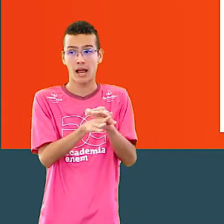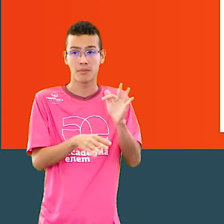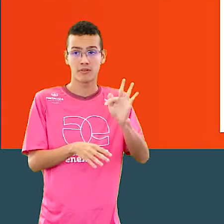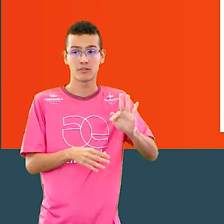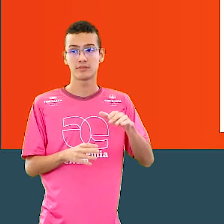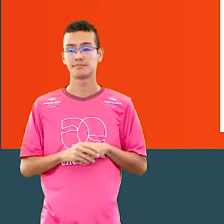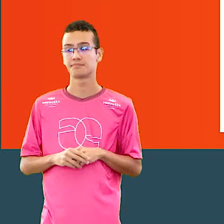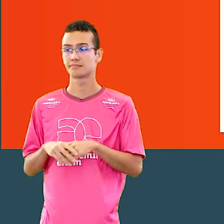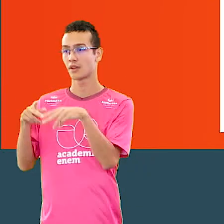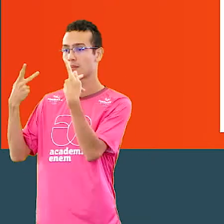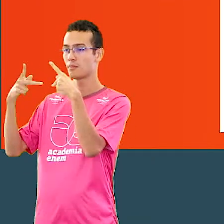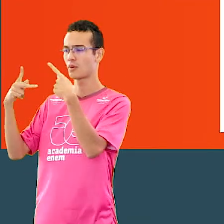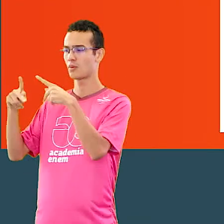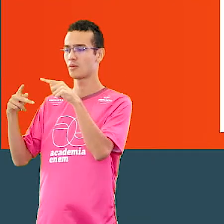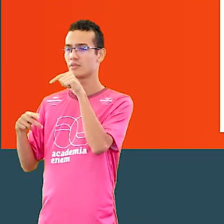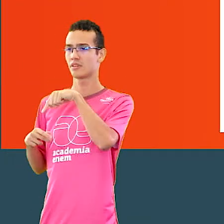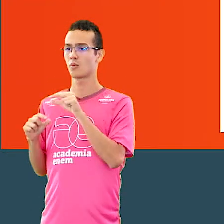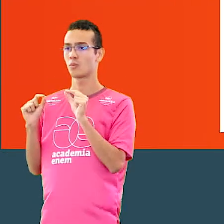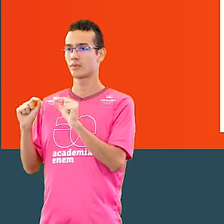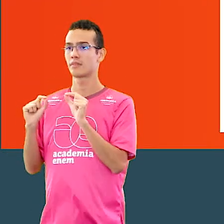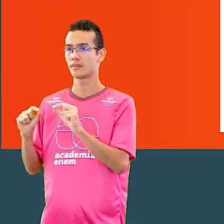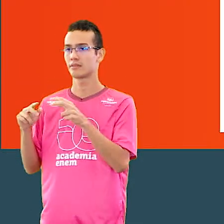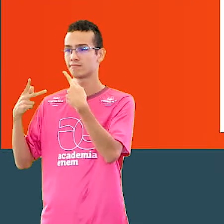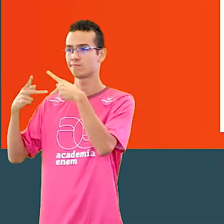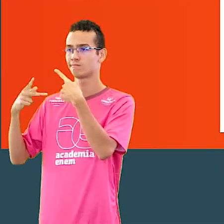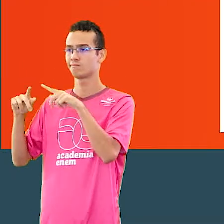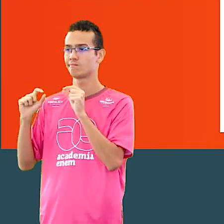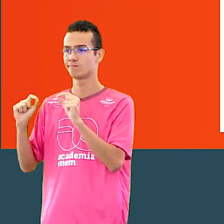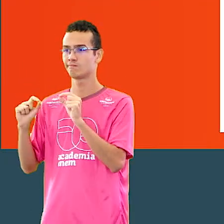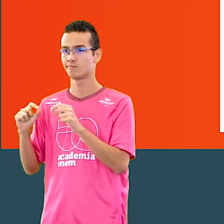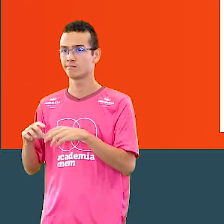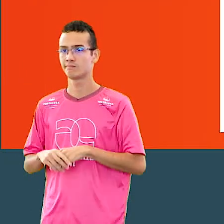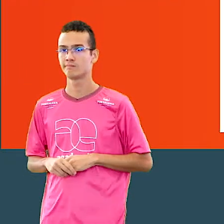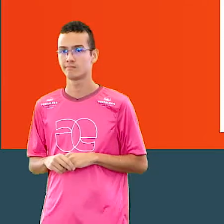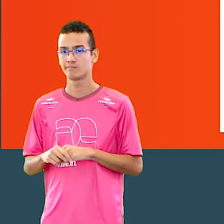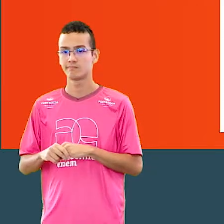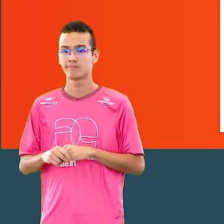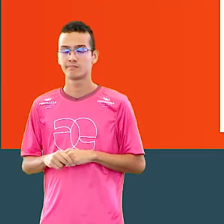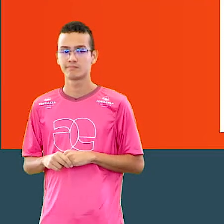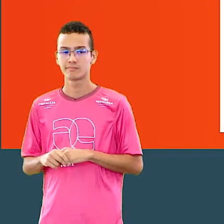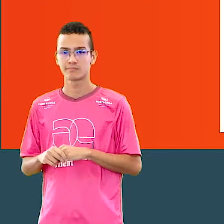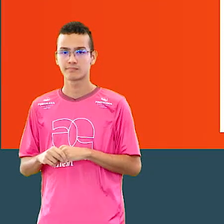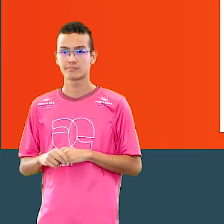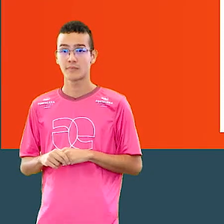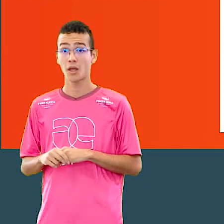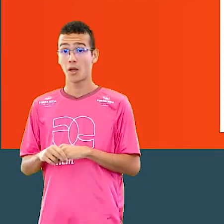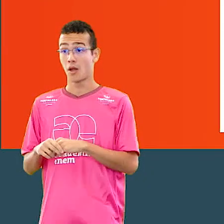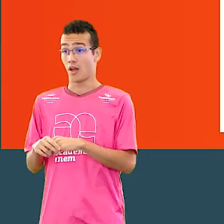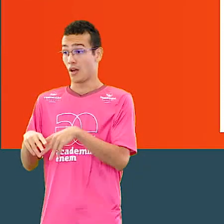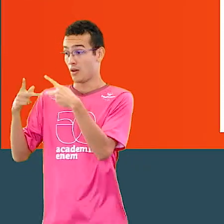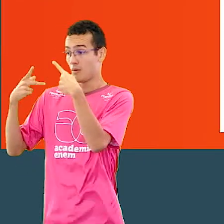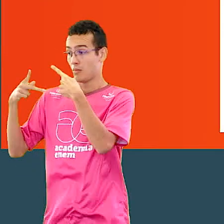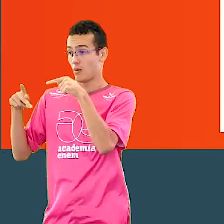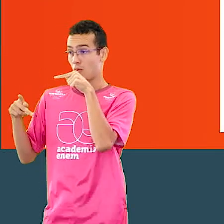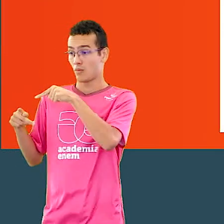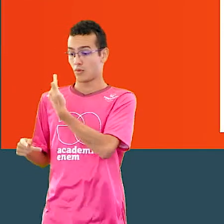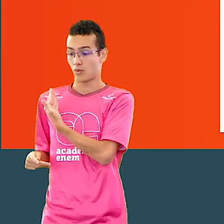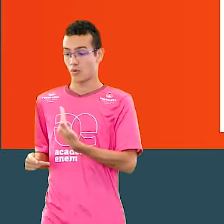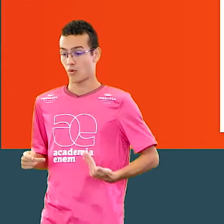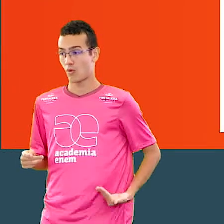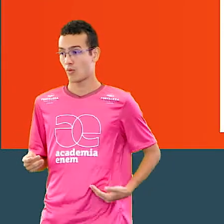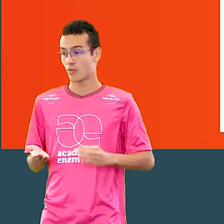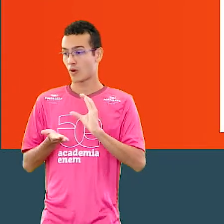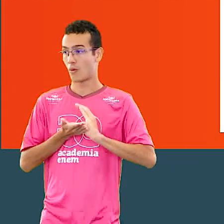é o queridinho. Ele é o queridinho. Por quê? Porque o governo paga e quando